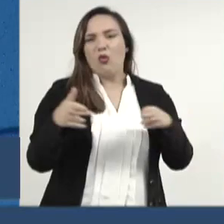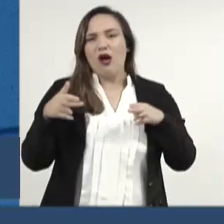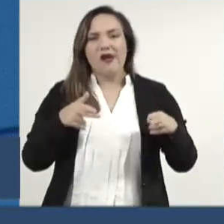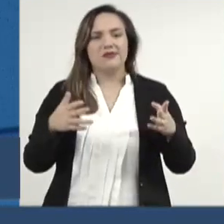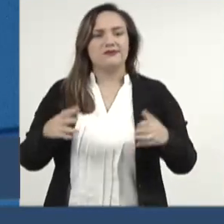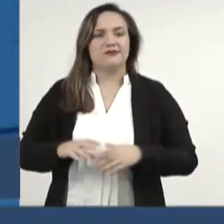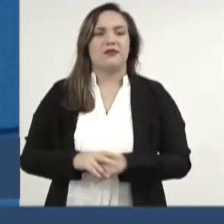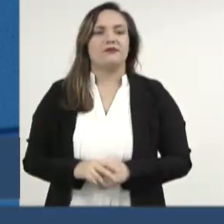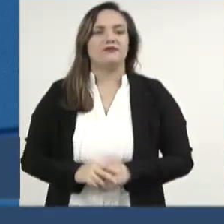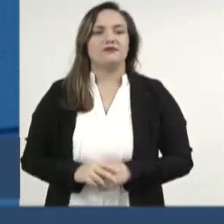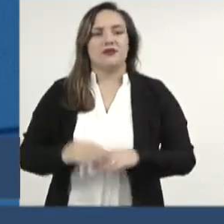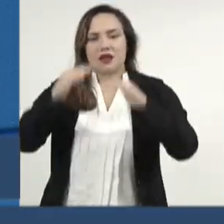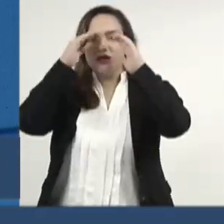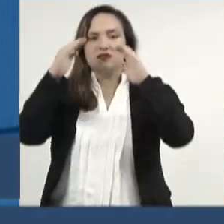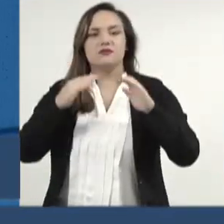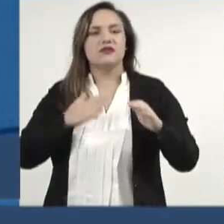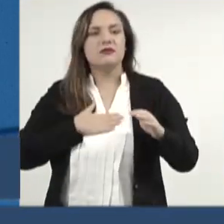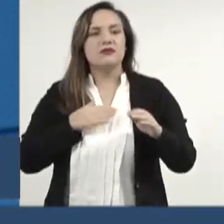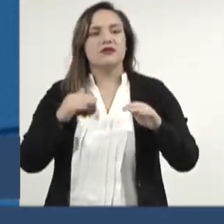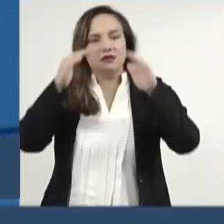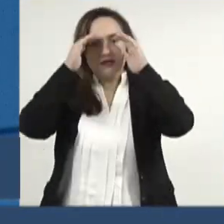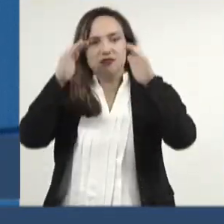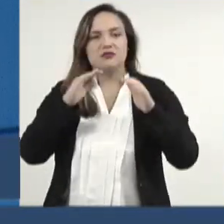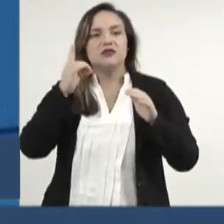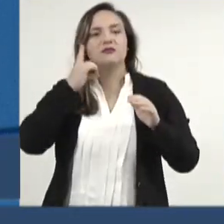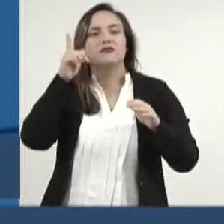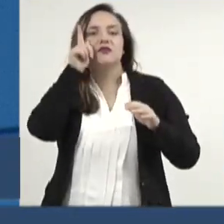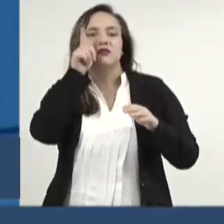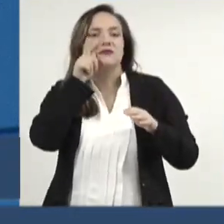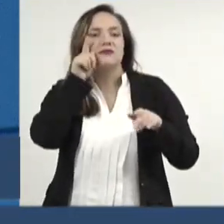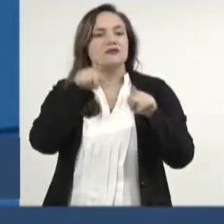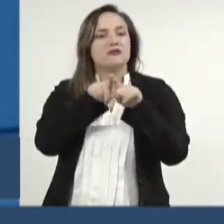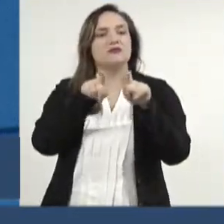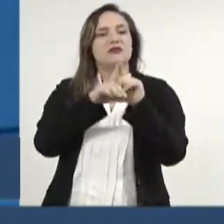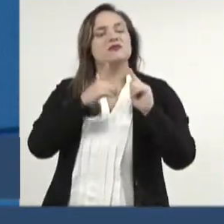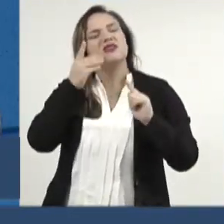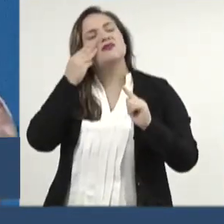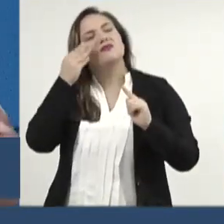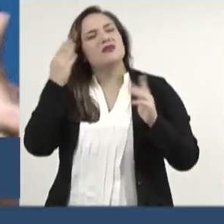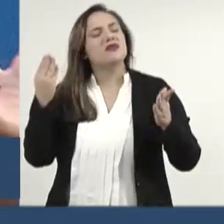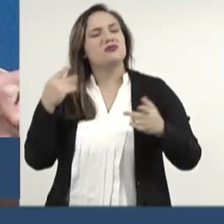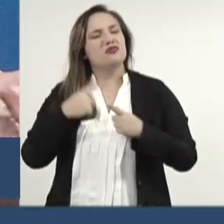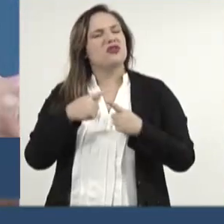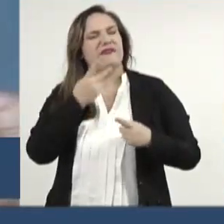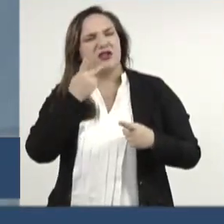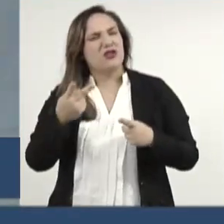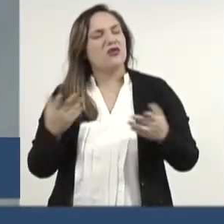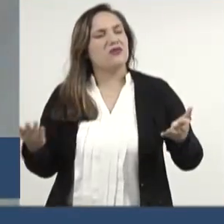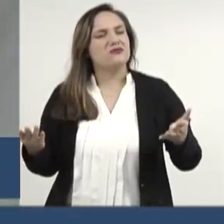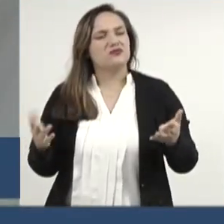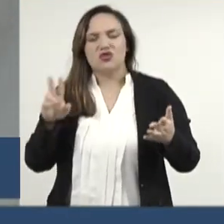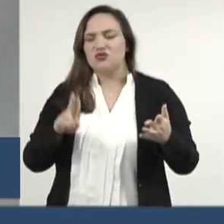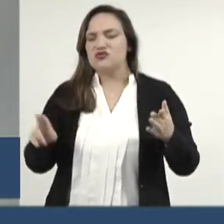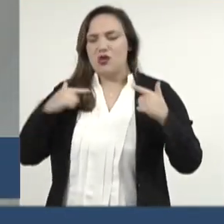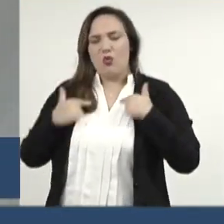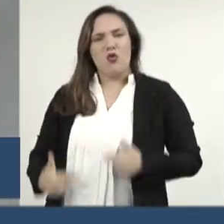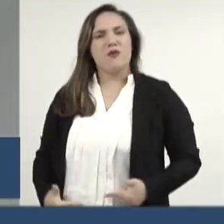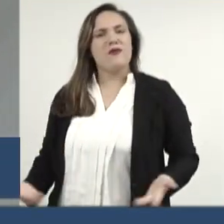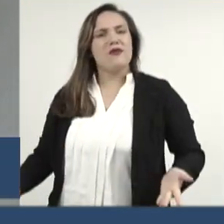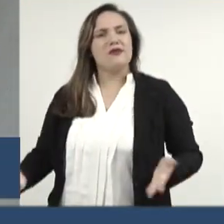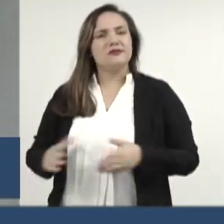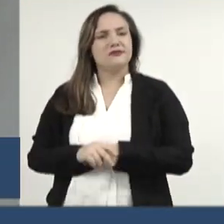respeitam? Respeitam a mim, respeitam a deputada Gleice Jaime, respeitam a deputada Mara Caseiro. O que que ele quis dizer? Usar o corpo.